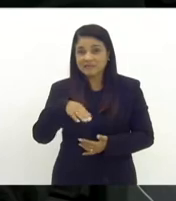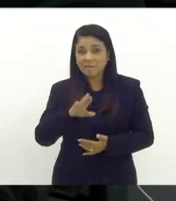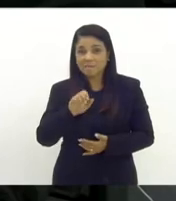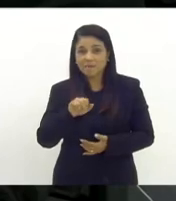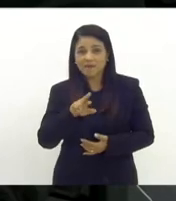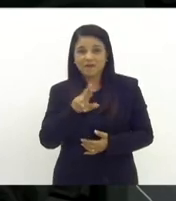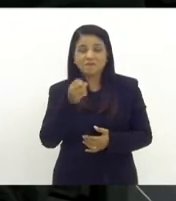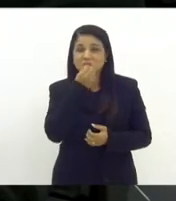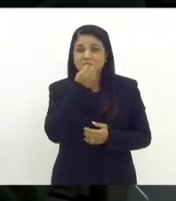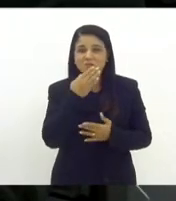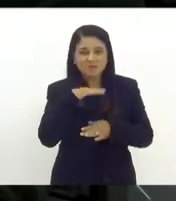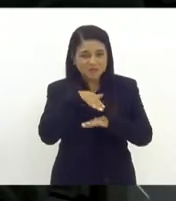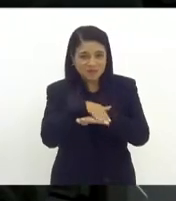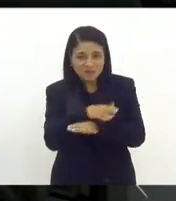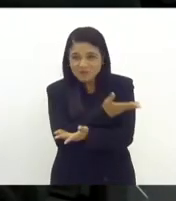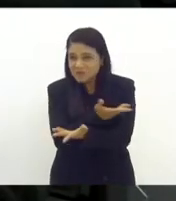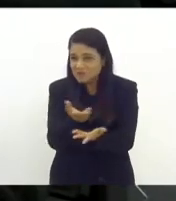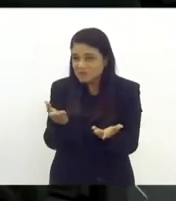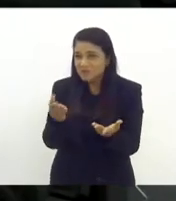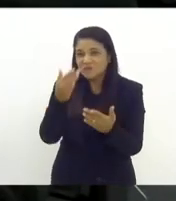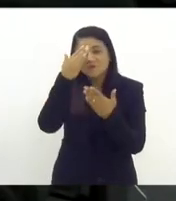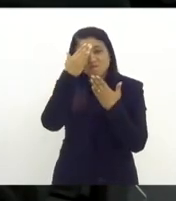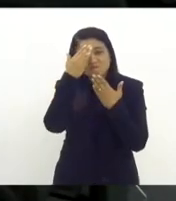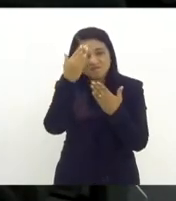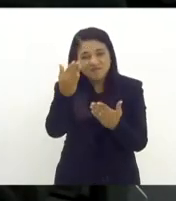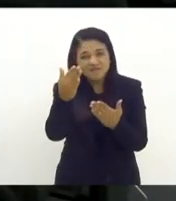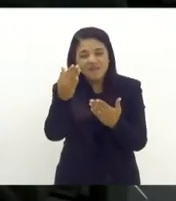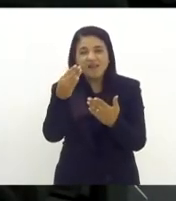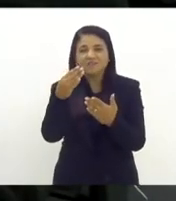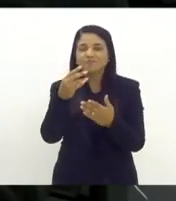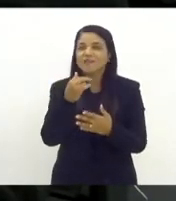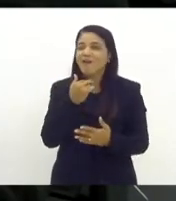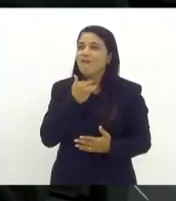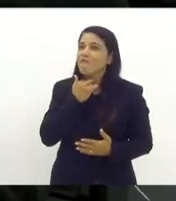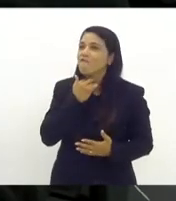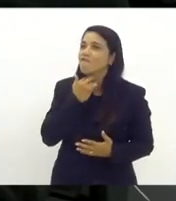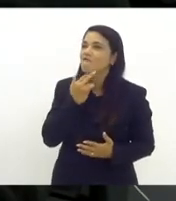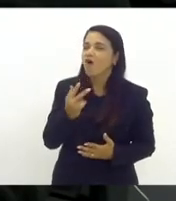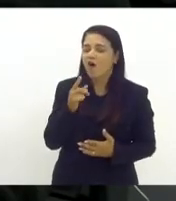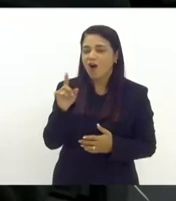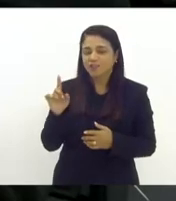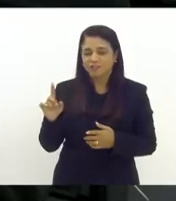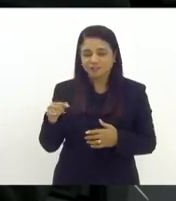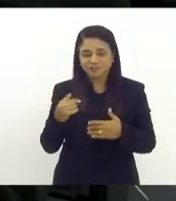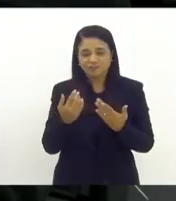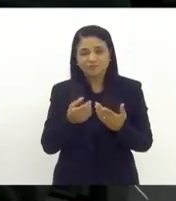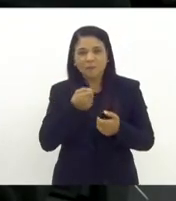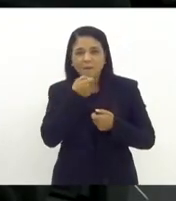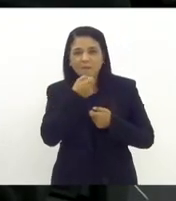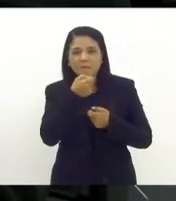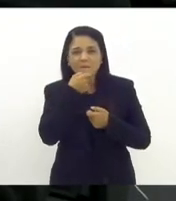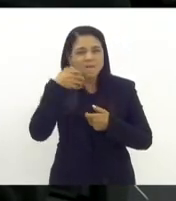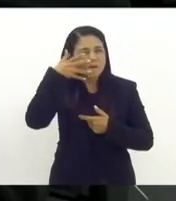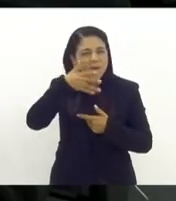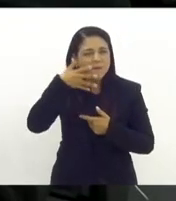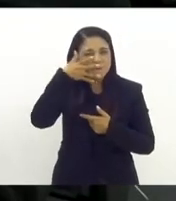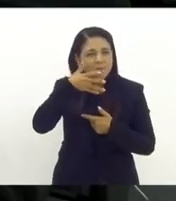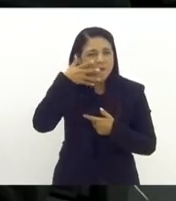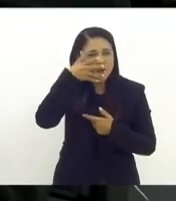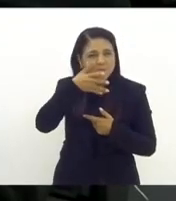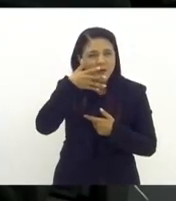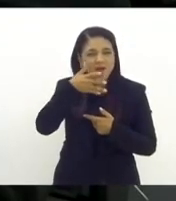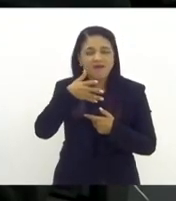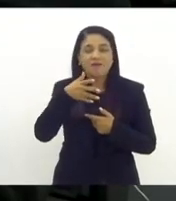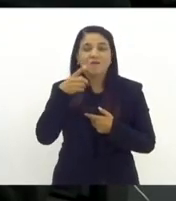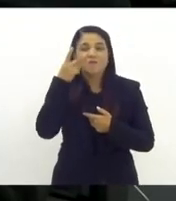Boa noite a todos muito obrigada por essa voz que você que a senhora tá me dando para gente como deputada a casa tá